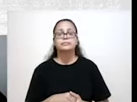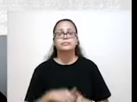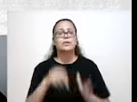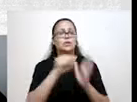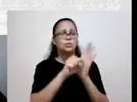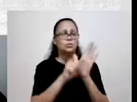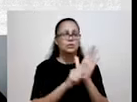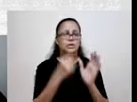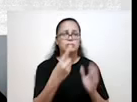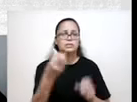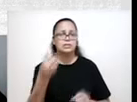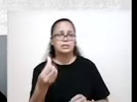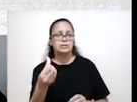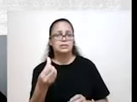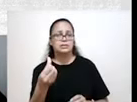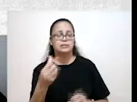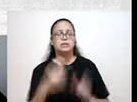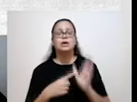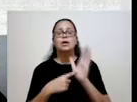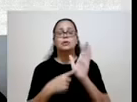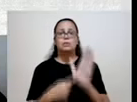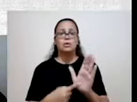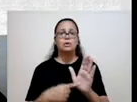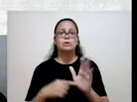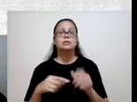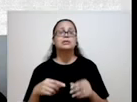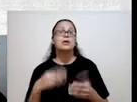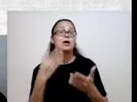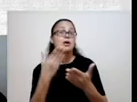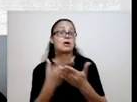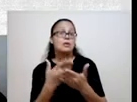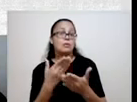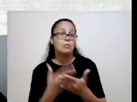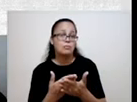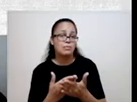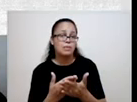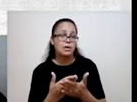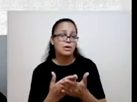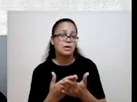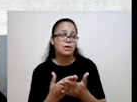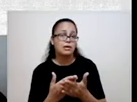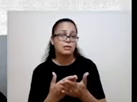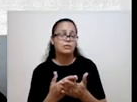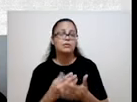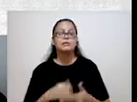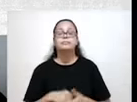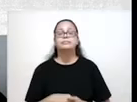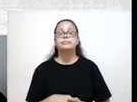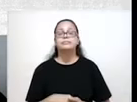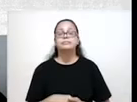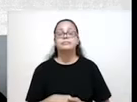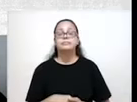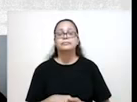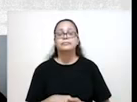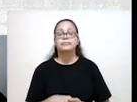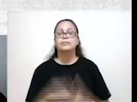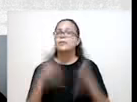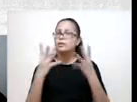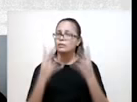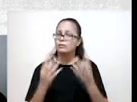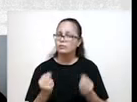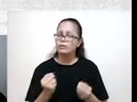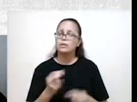do século XVI, registra uma aula de anatomia do médico e barbeiro inglês John Bannister. Ele é